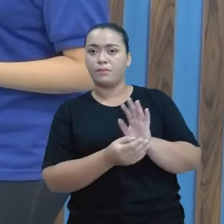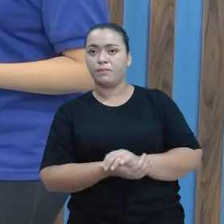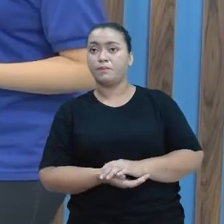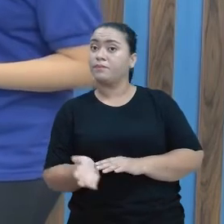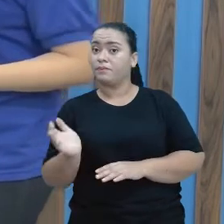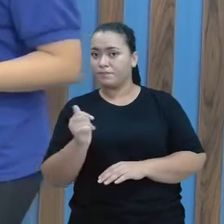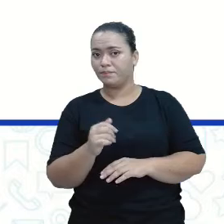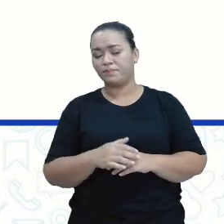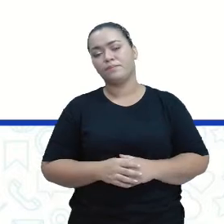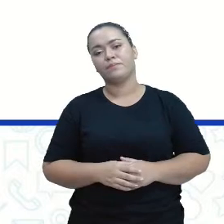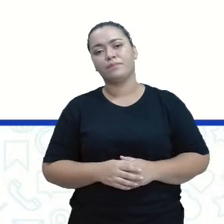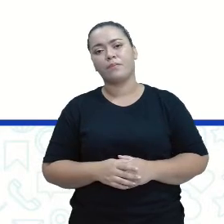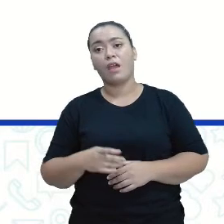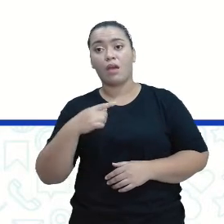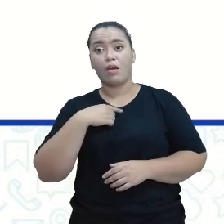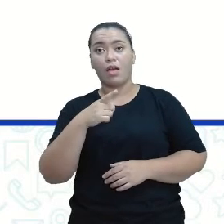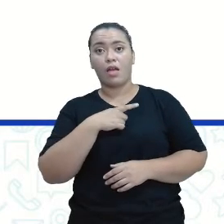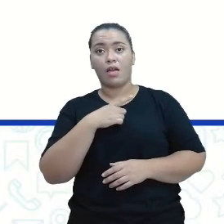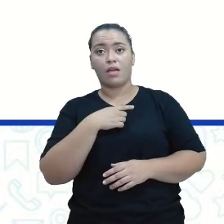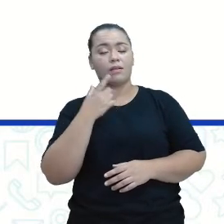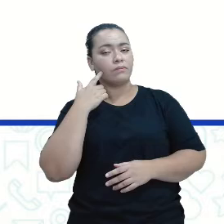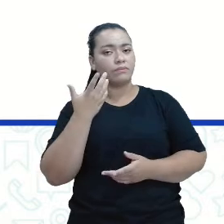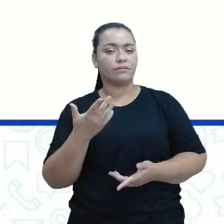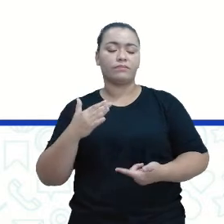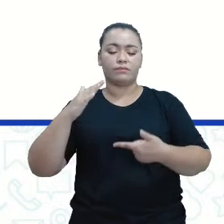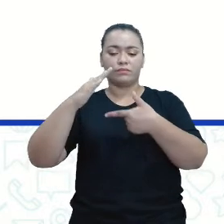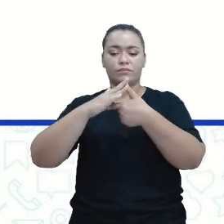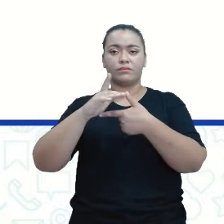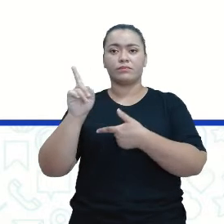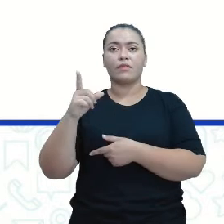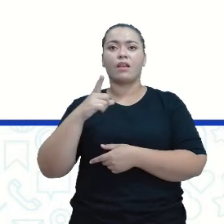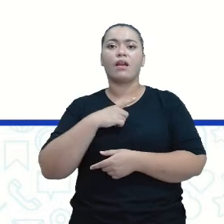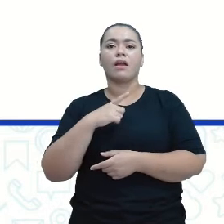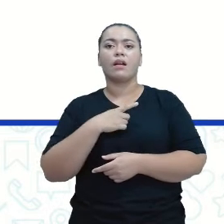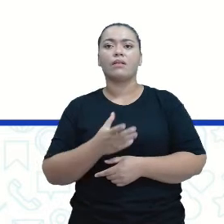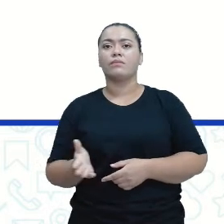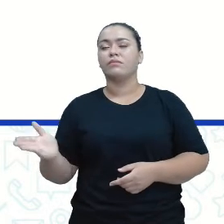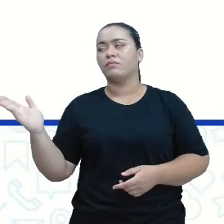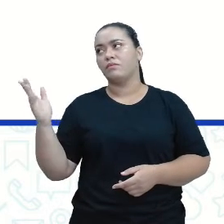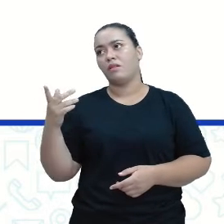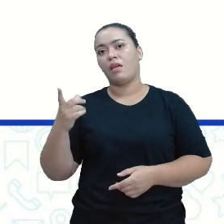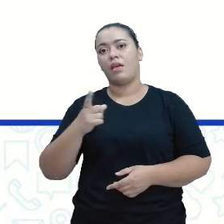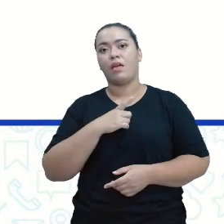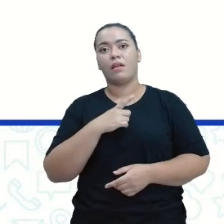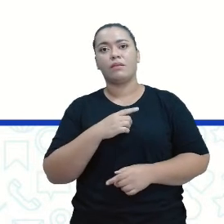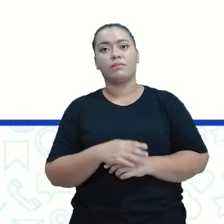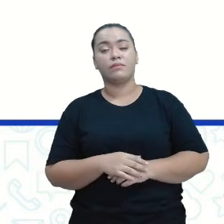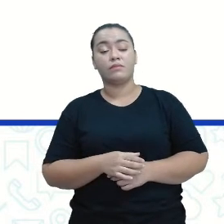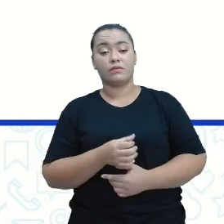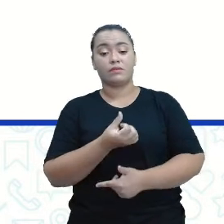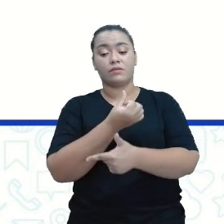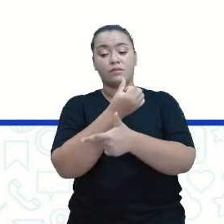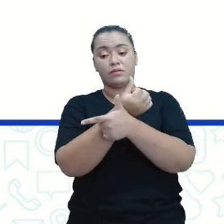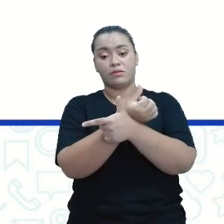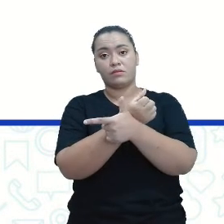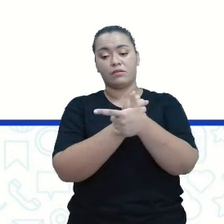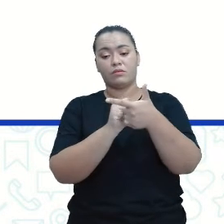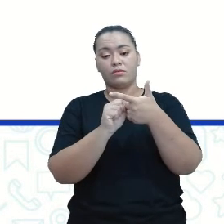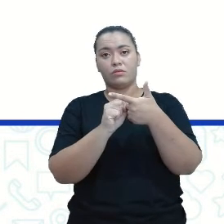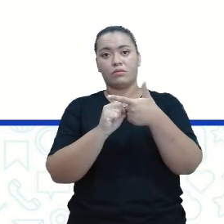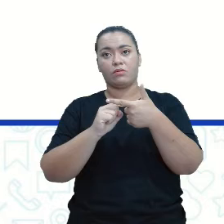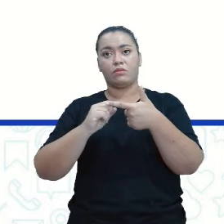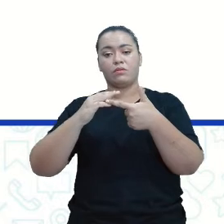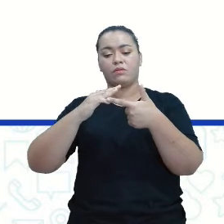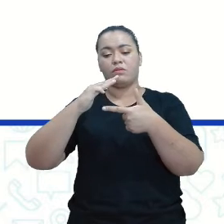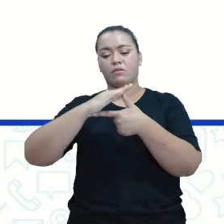vamos lá, ó. Eu tenho aqui um triângulo retângulo, onde a gente tem lados iguais a 6, 8